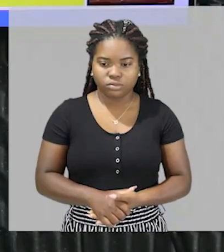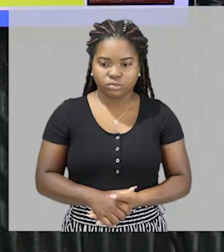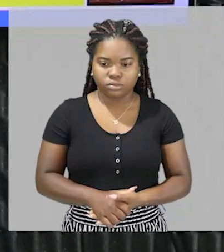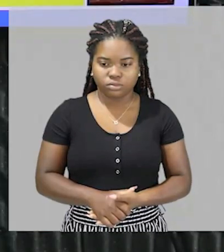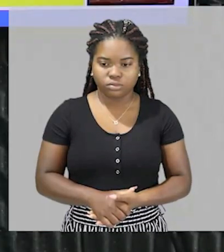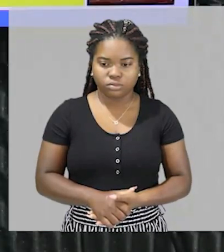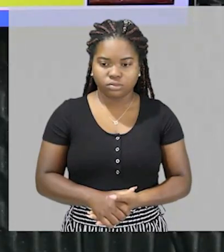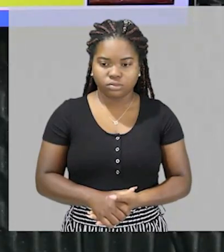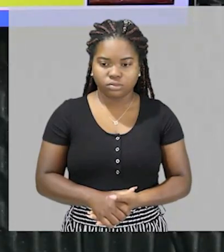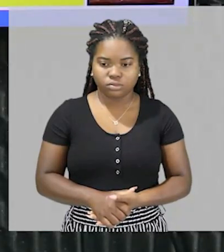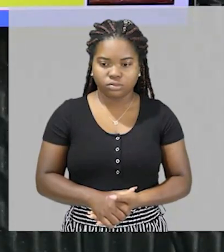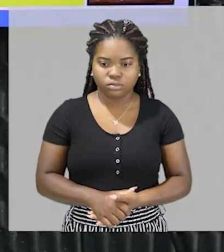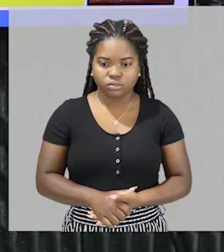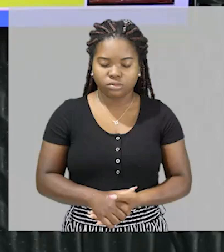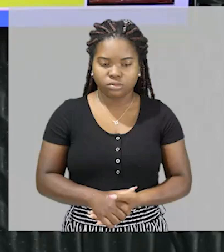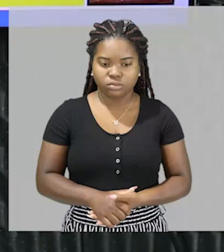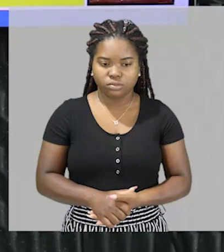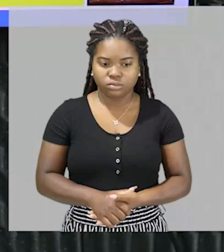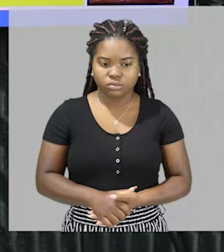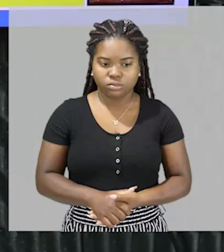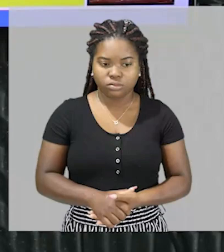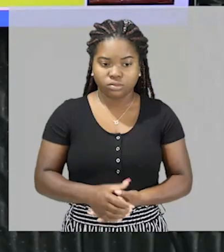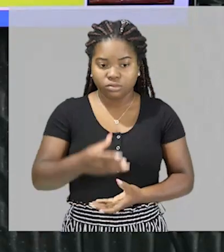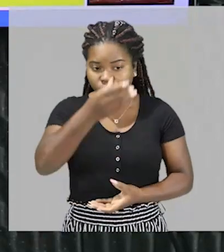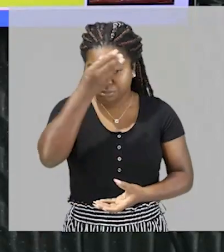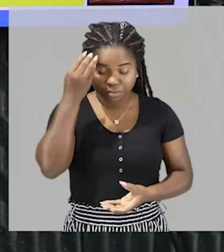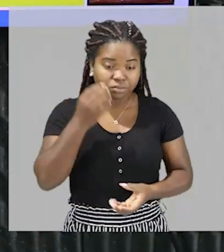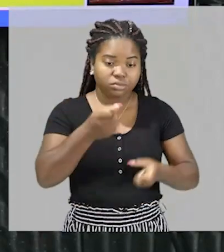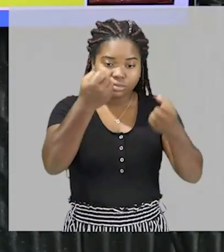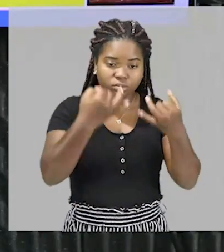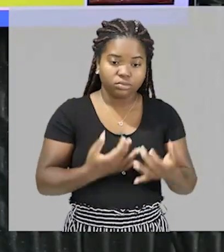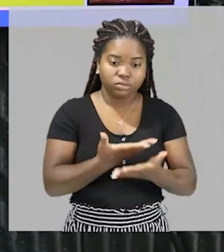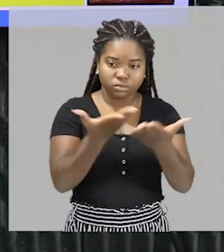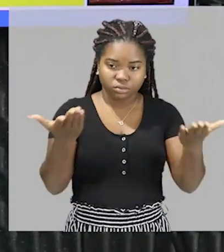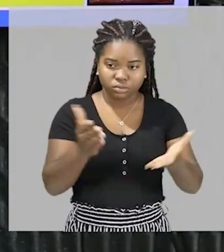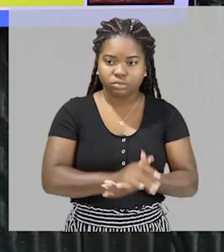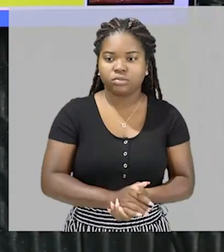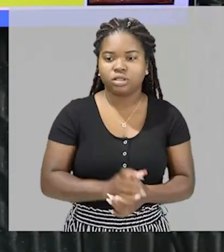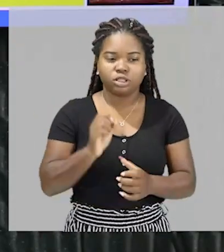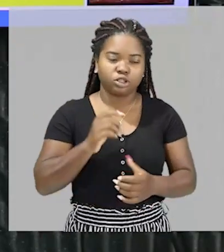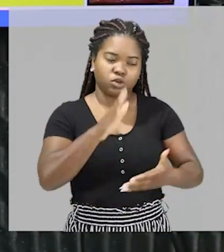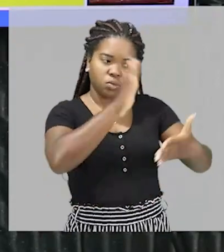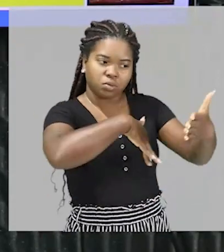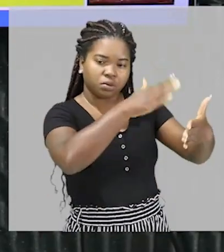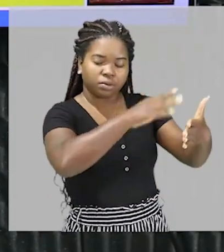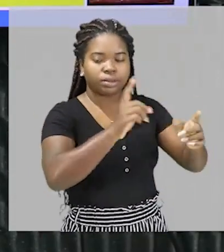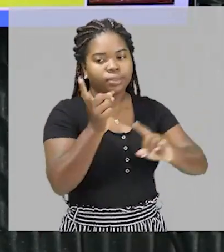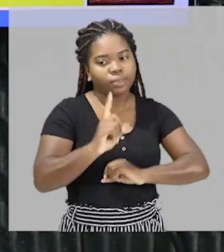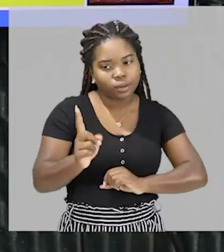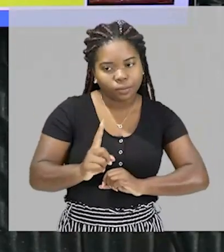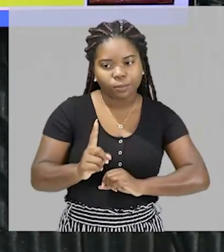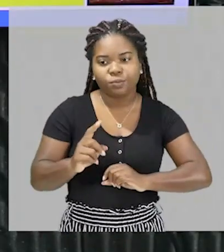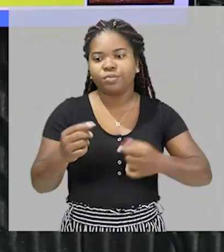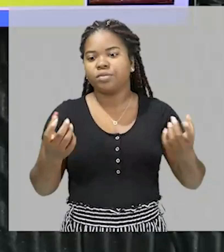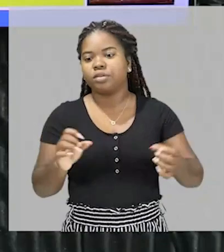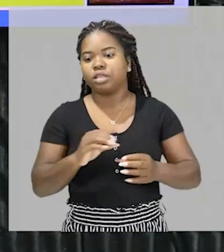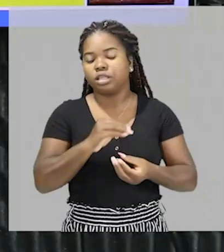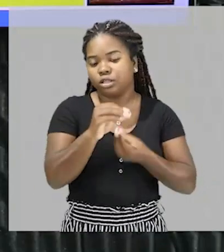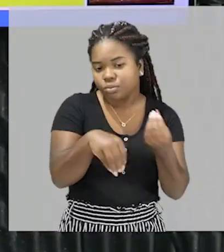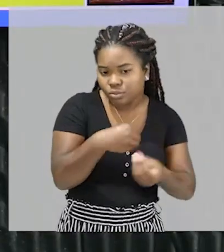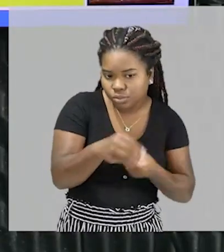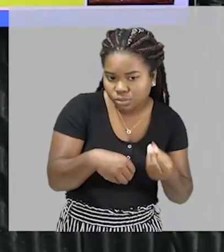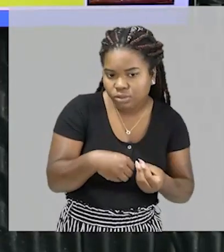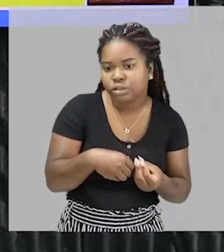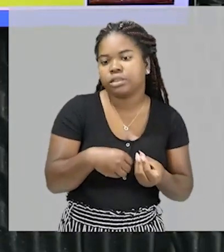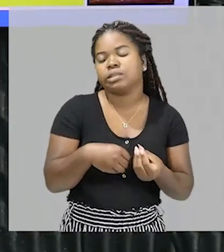nela. Eu esqueci de comentar, não é só um quadro, é uma cama de verdade que ele pendura na parede e ele mistura um objeto tridimensional, que seria